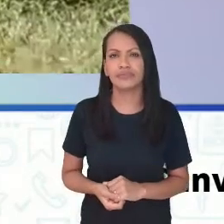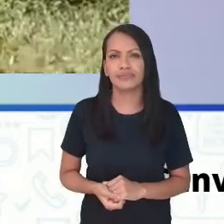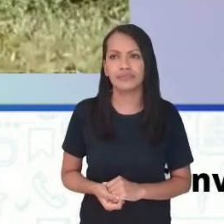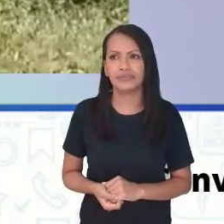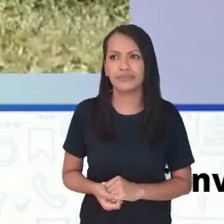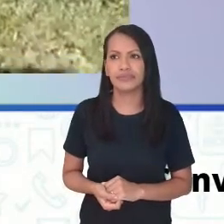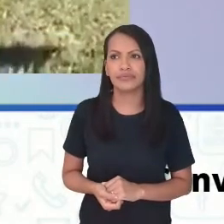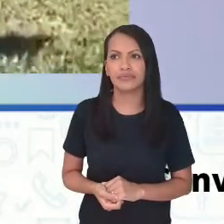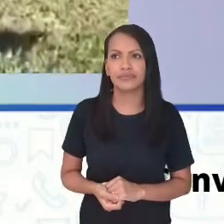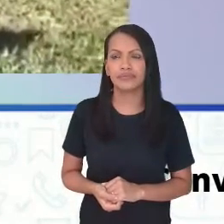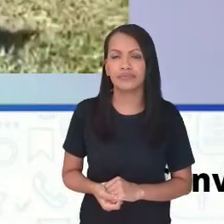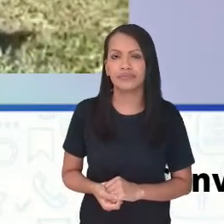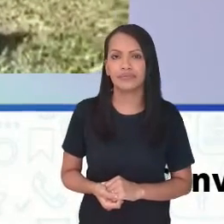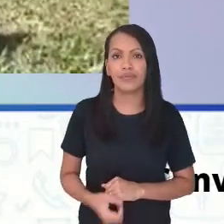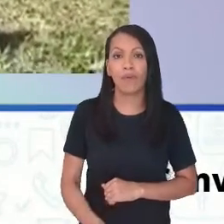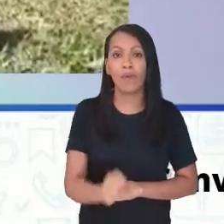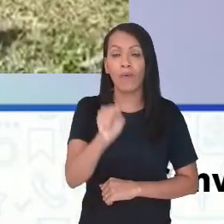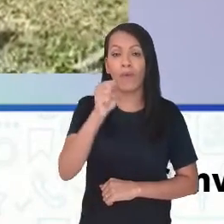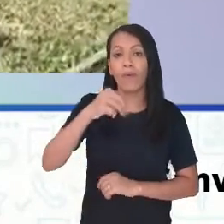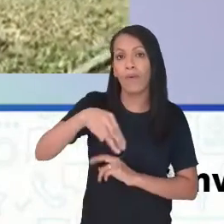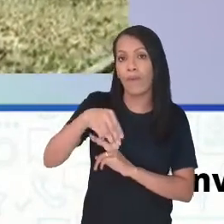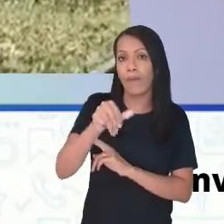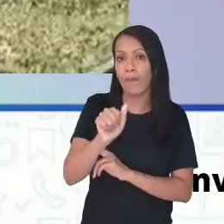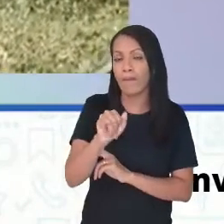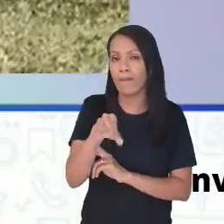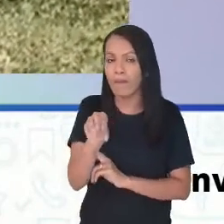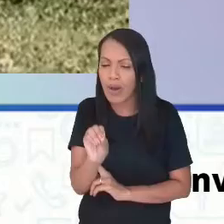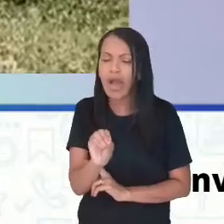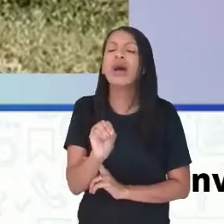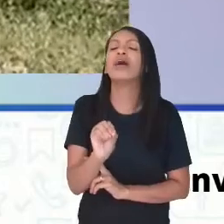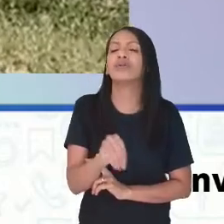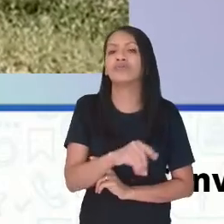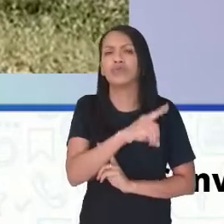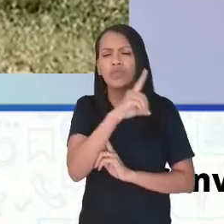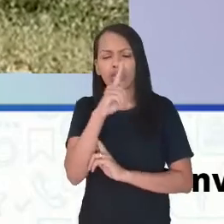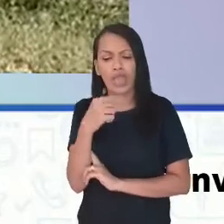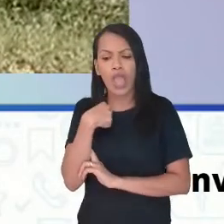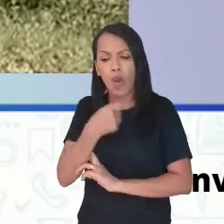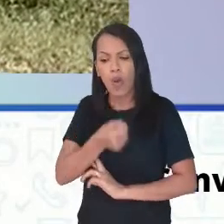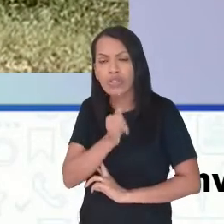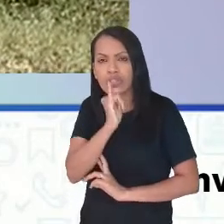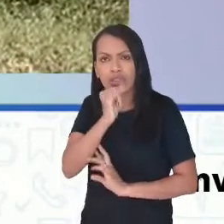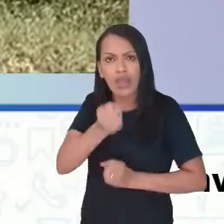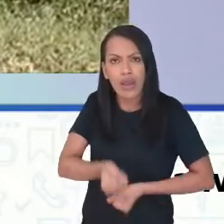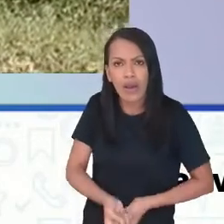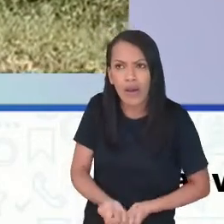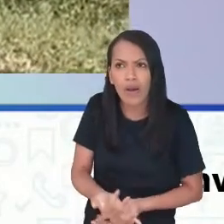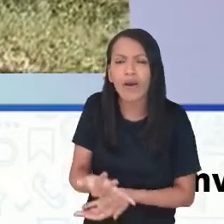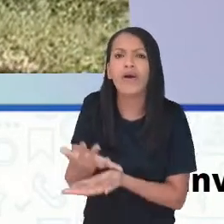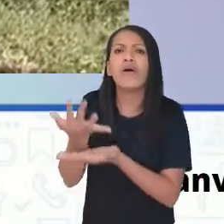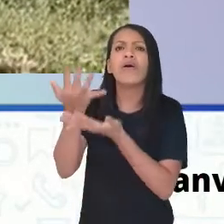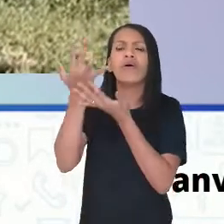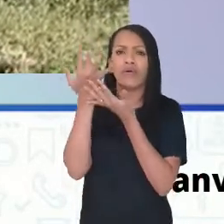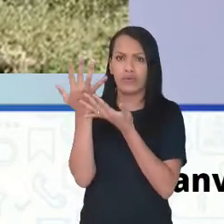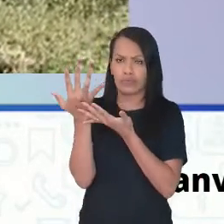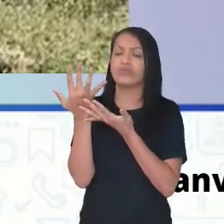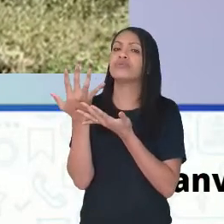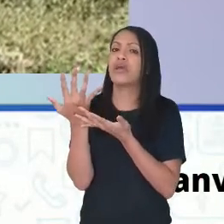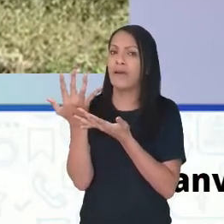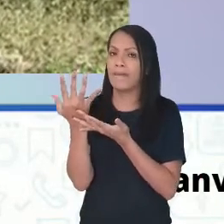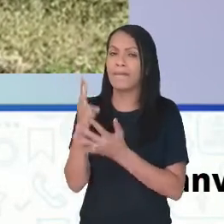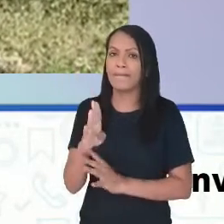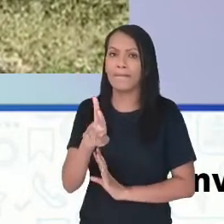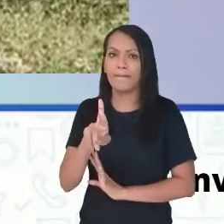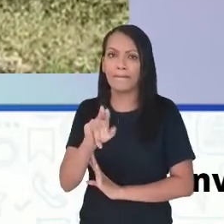De 8 de maio, eu vou contar um poema do Braulio Bessa,